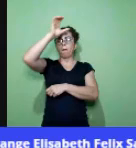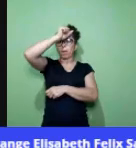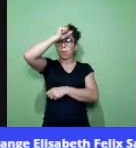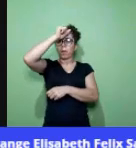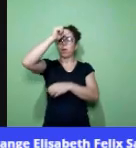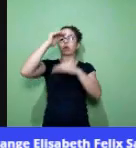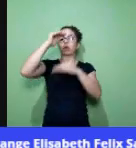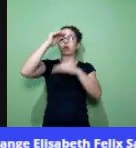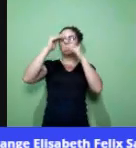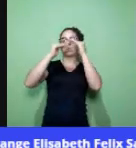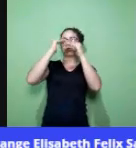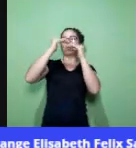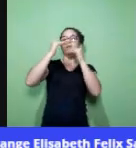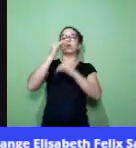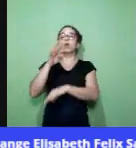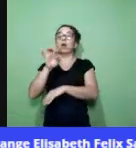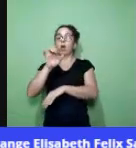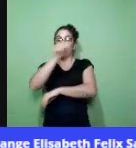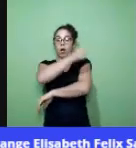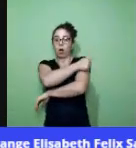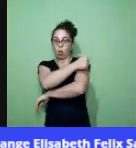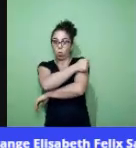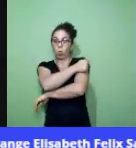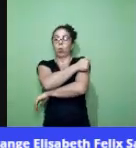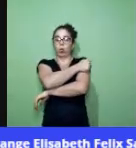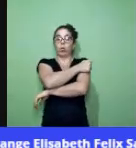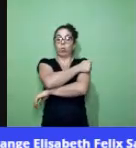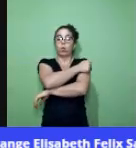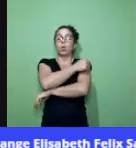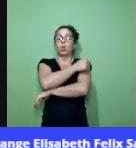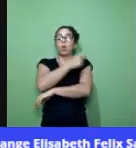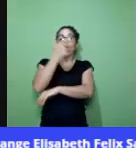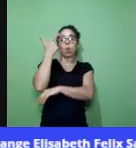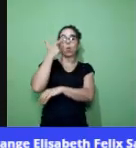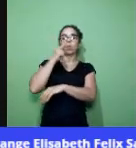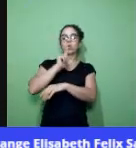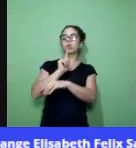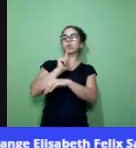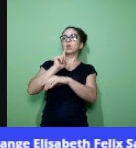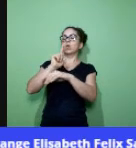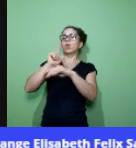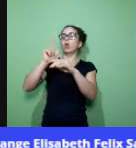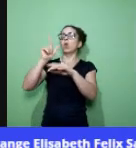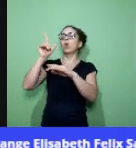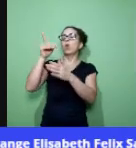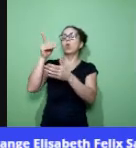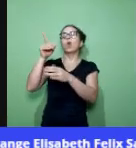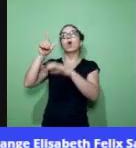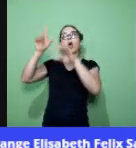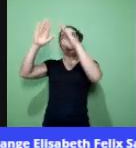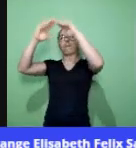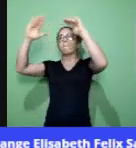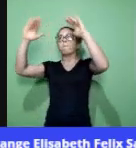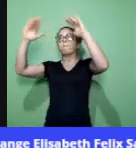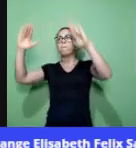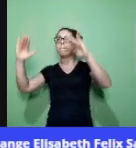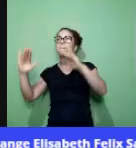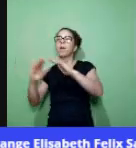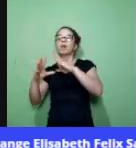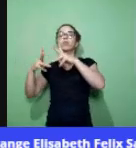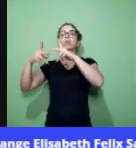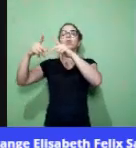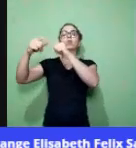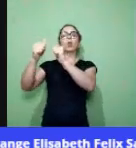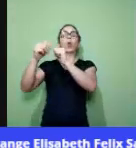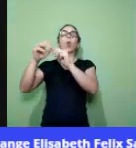realmente ou não, se eu consigo trabalhar o mapa todo ou só uma parte desse mapa. Então, qual é o objetivo